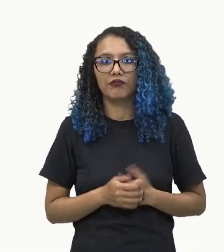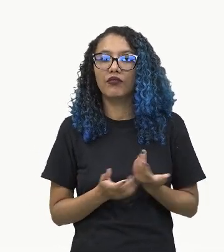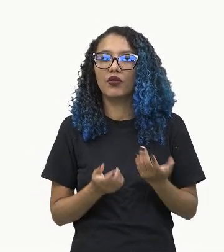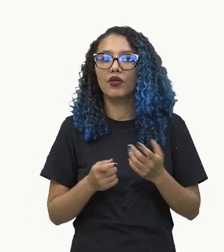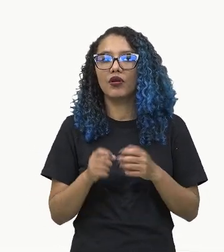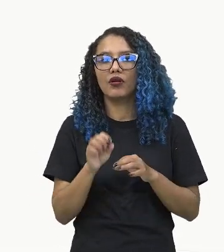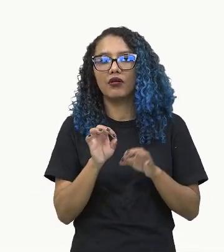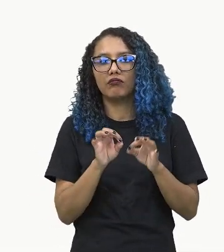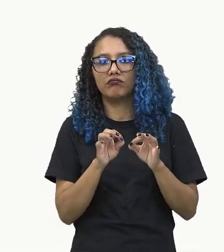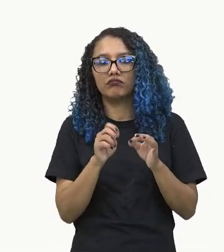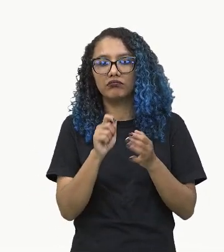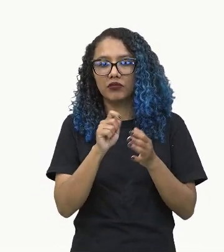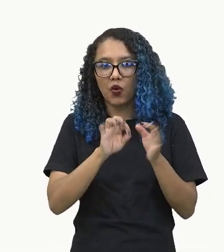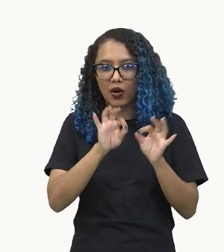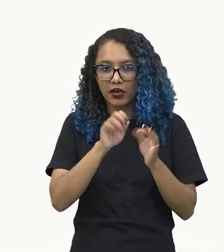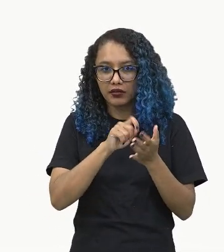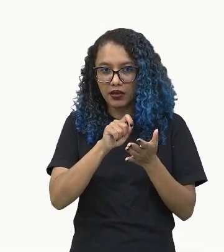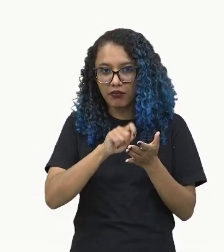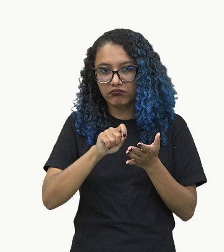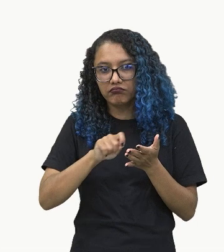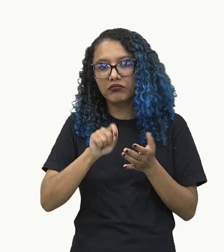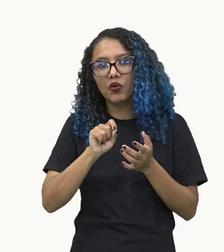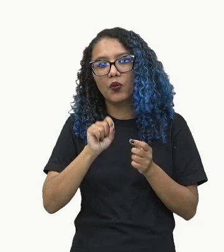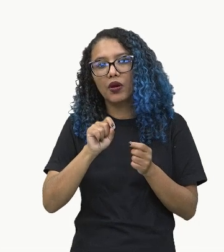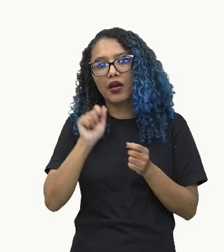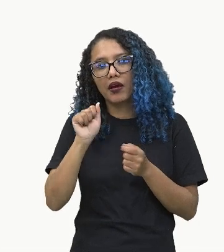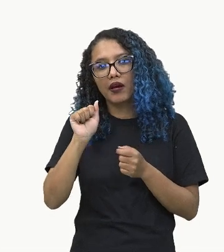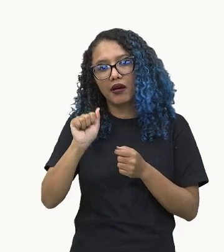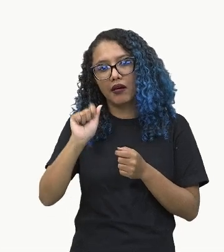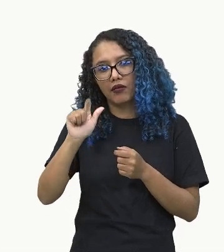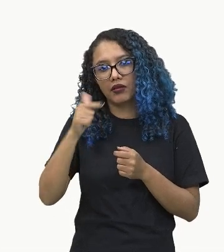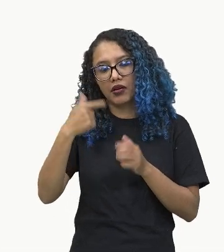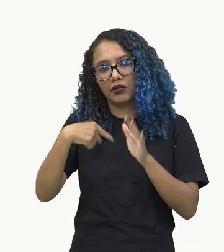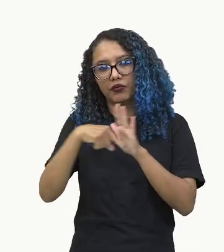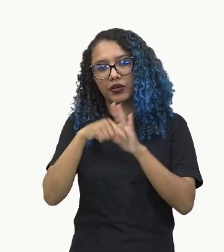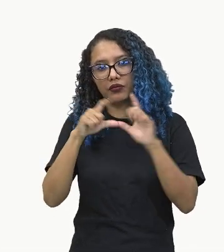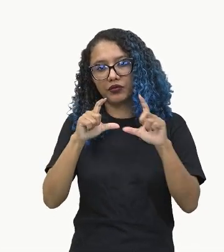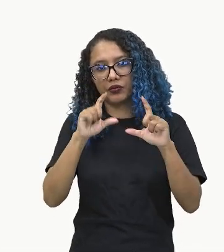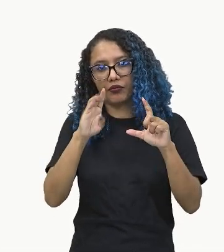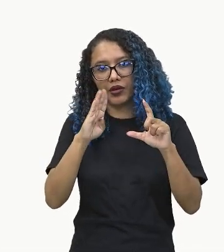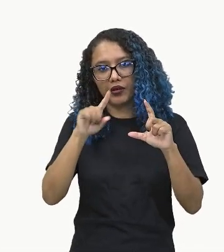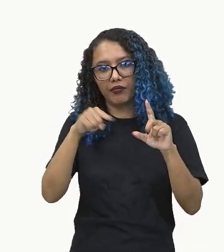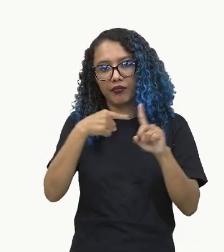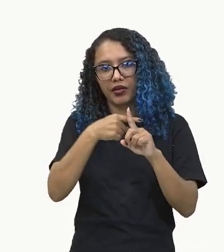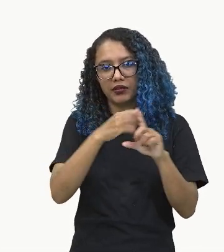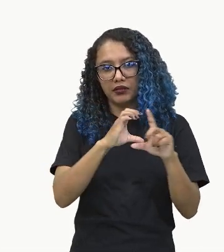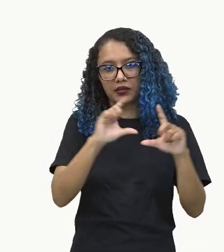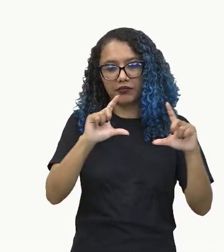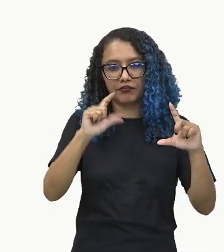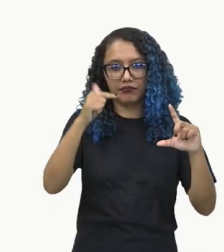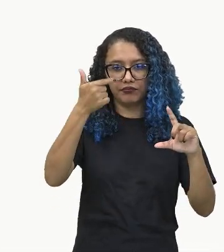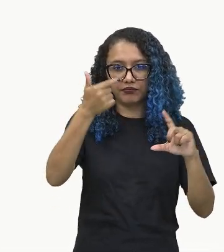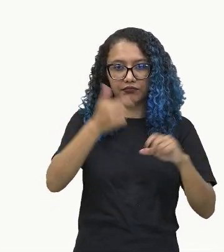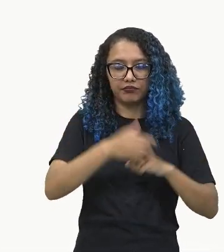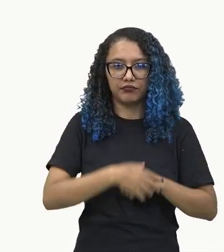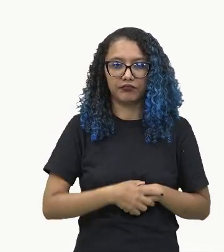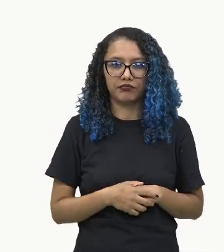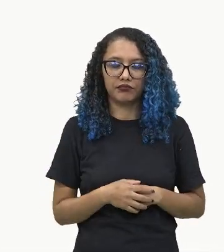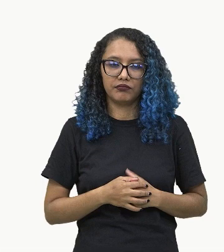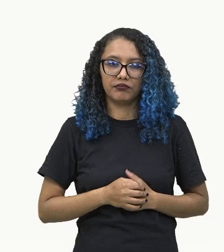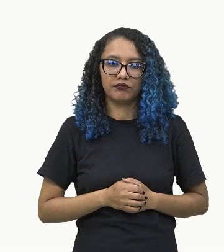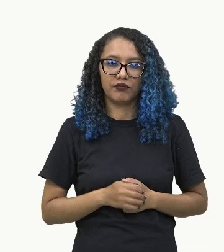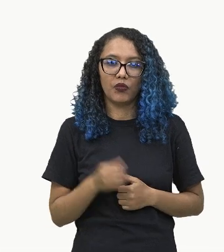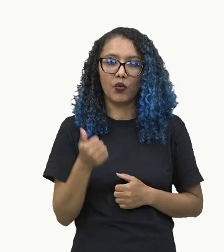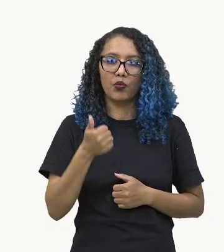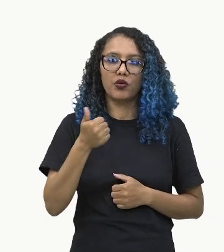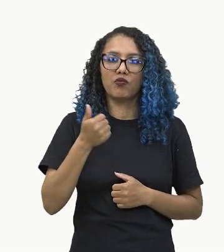quadrado menos b mais c ao quadrado. Ó, vamos lá novamente. Quem é meu